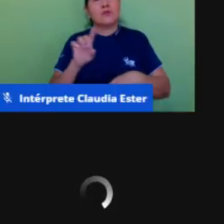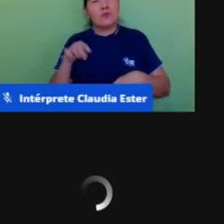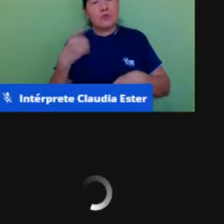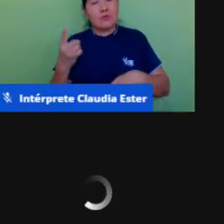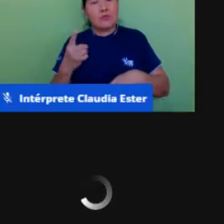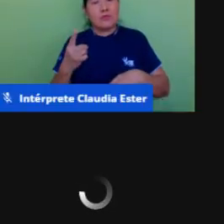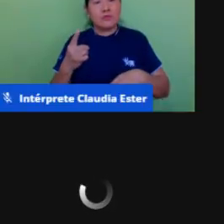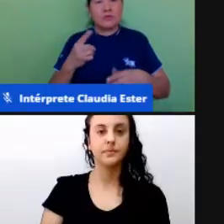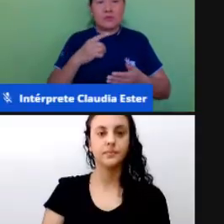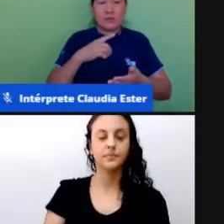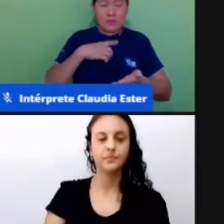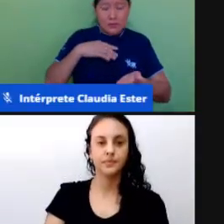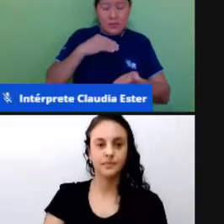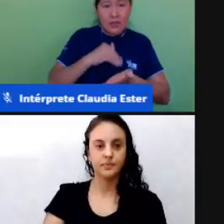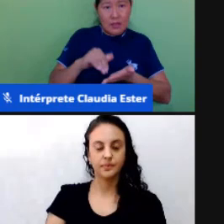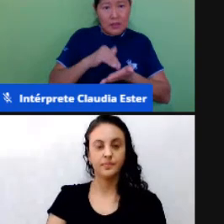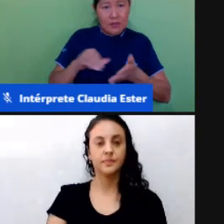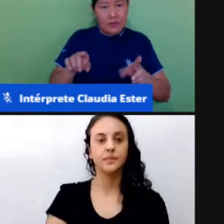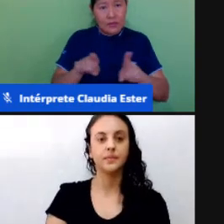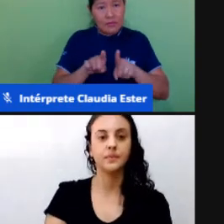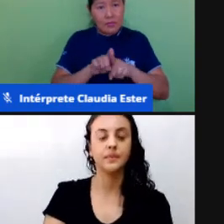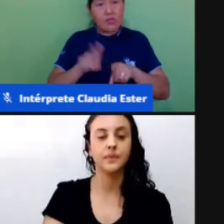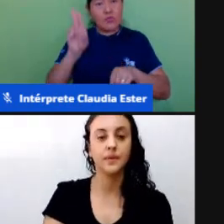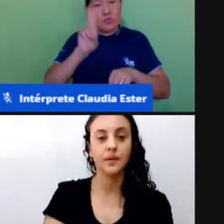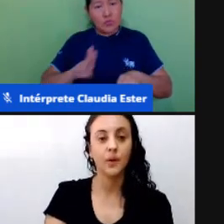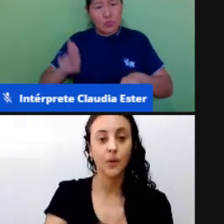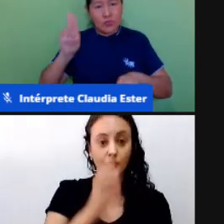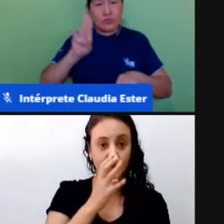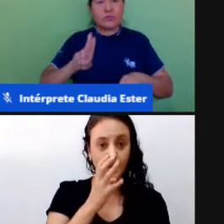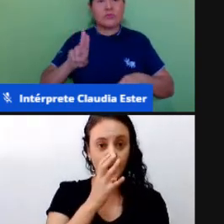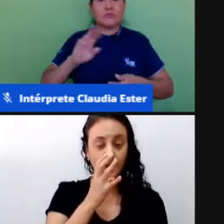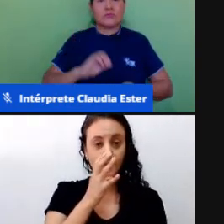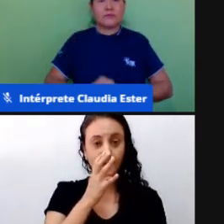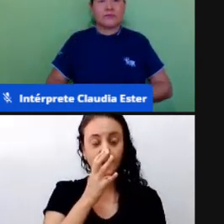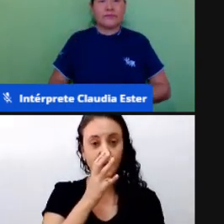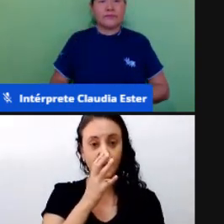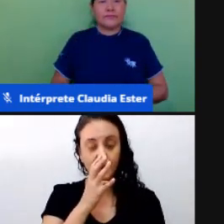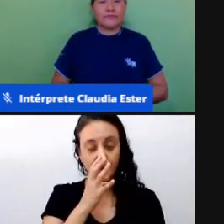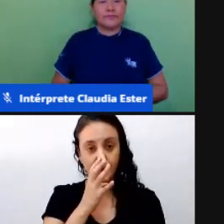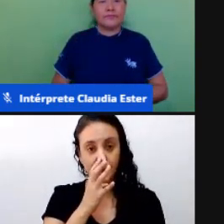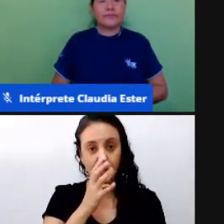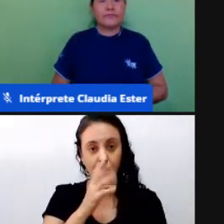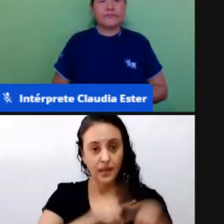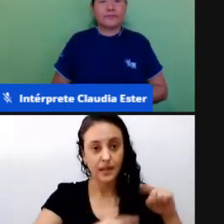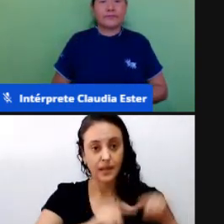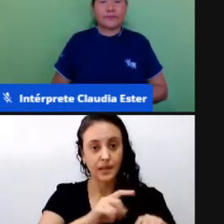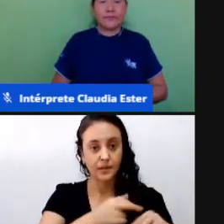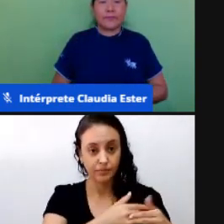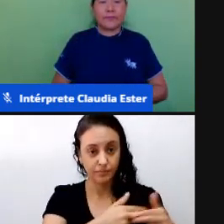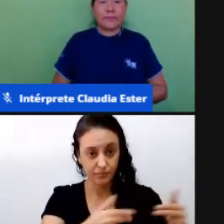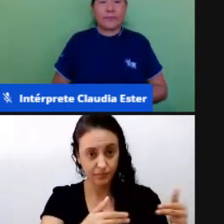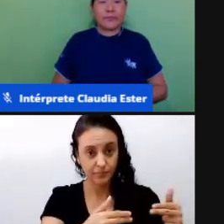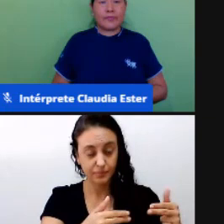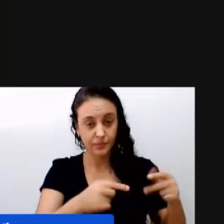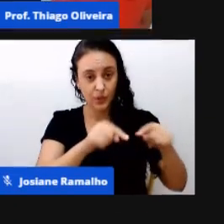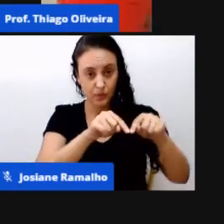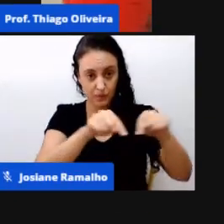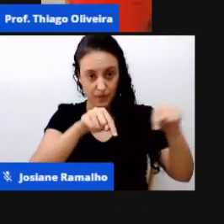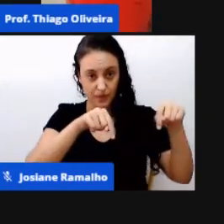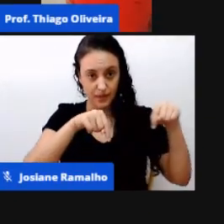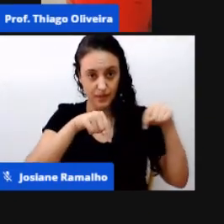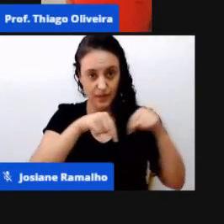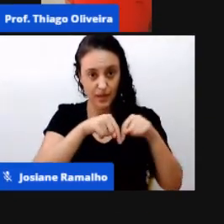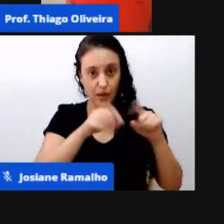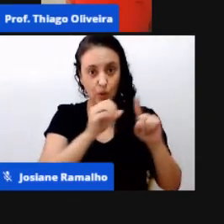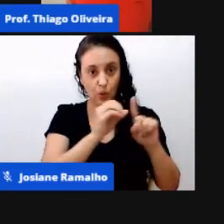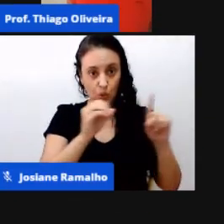usam, e dá uma olhada com carinho para essa plataforma. Ela é de domínio público,